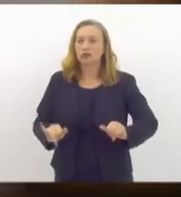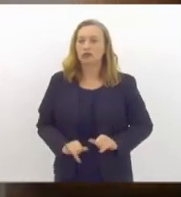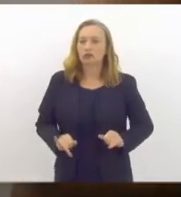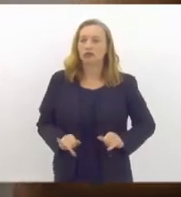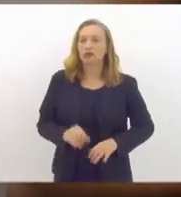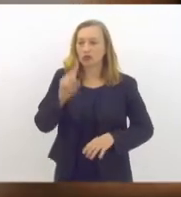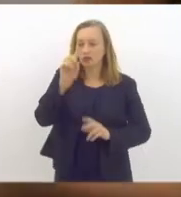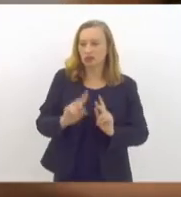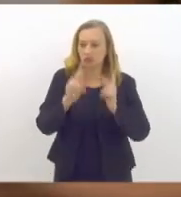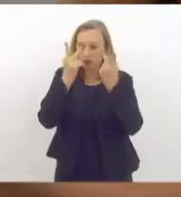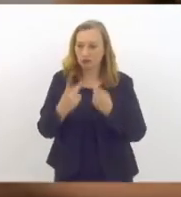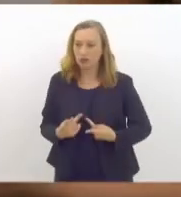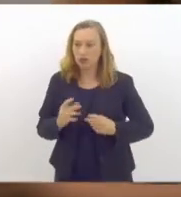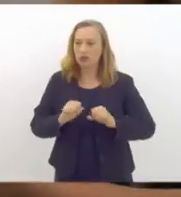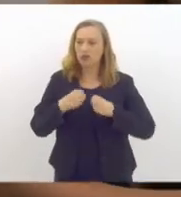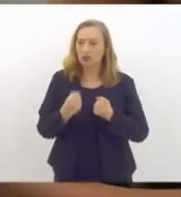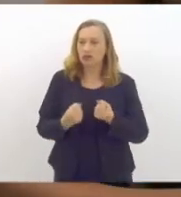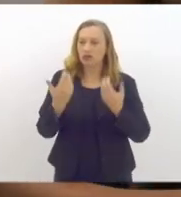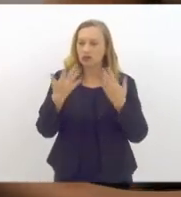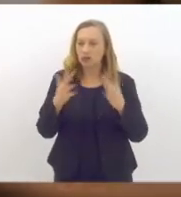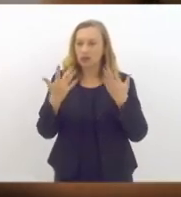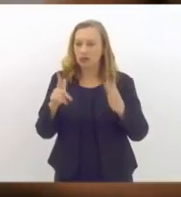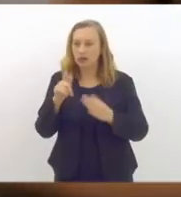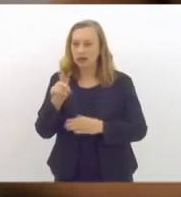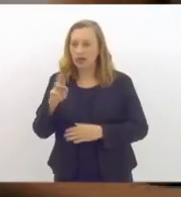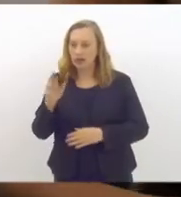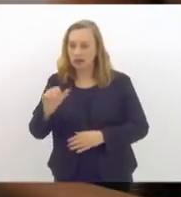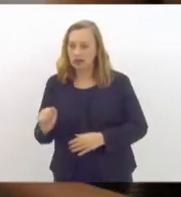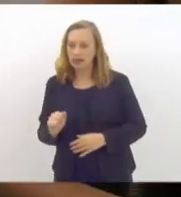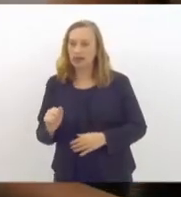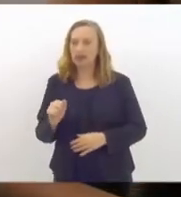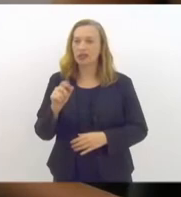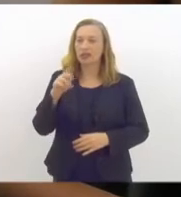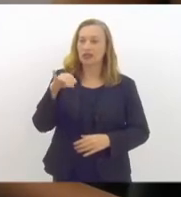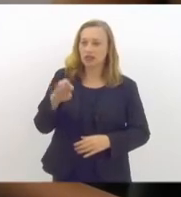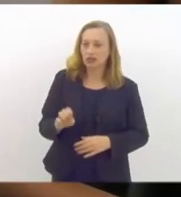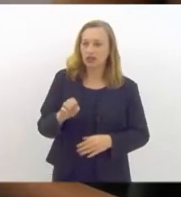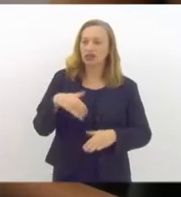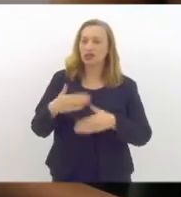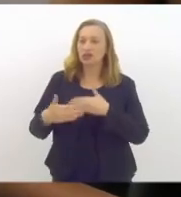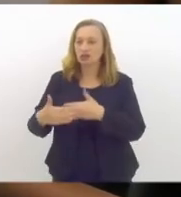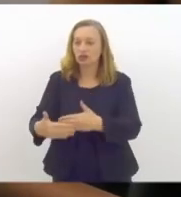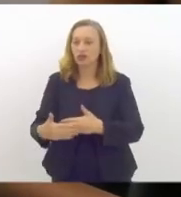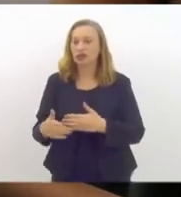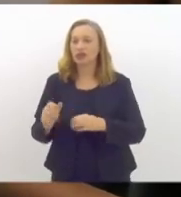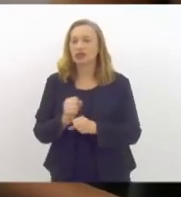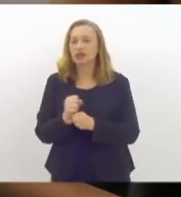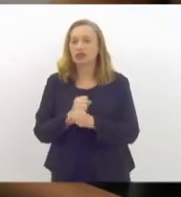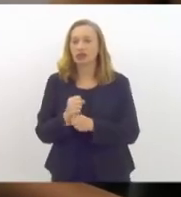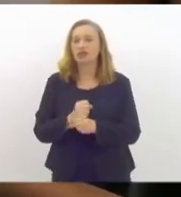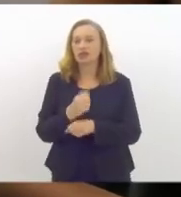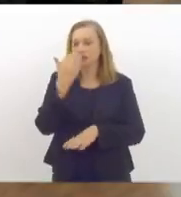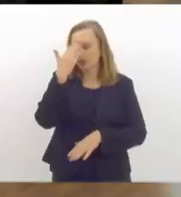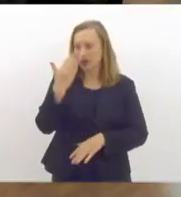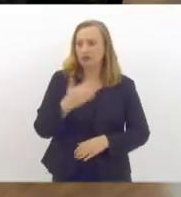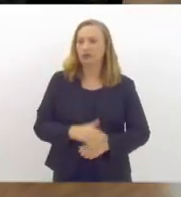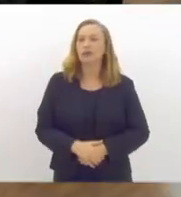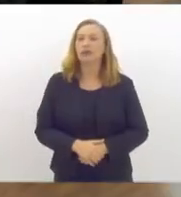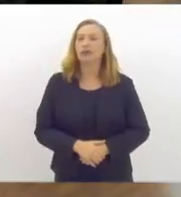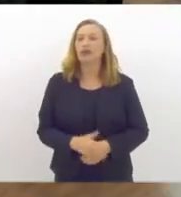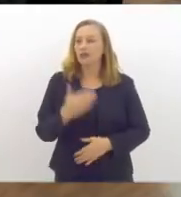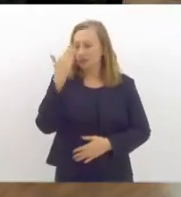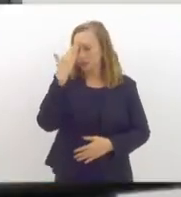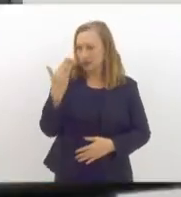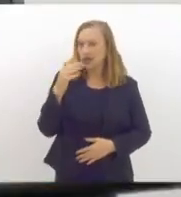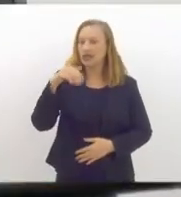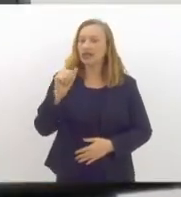humanos. Parabéns, Grazi e Alexandre, pelo trabalho que também desenvolveram durante esses anos no mecanismo. Obrigada. Obrigado,